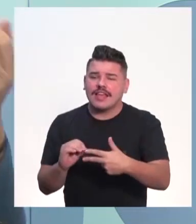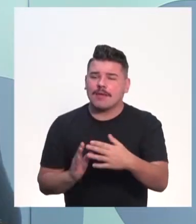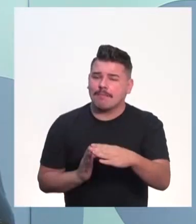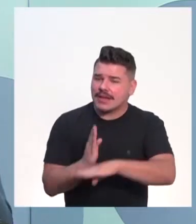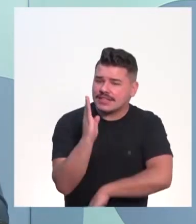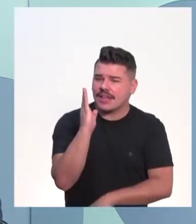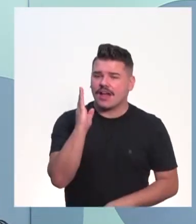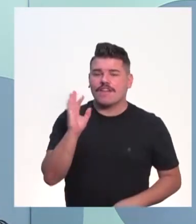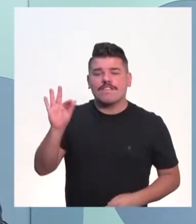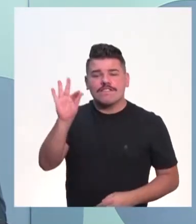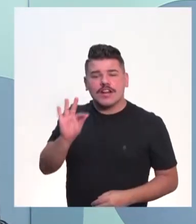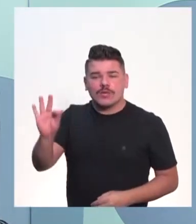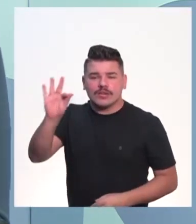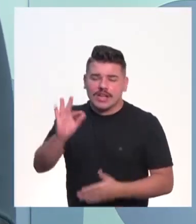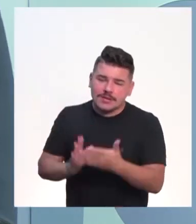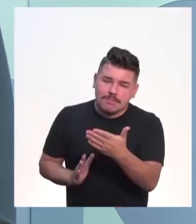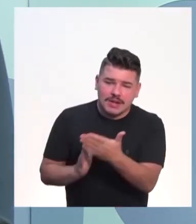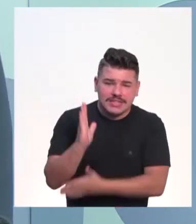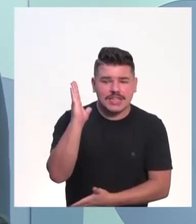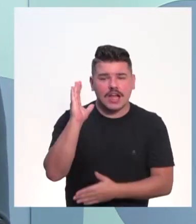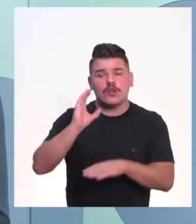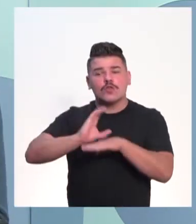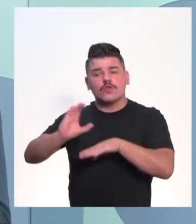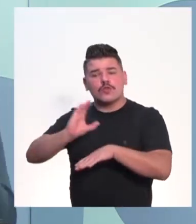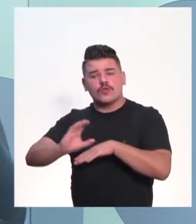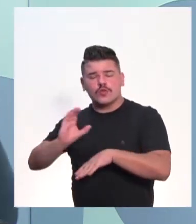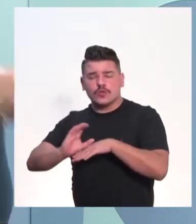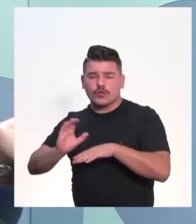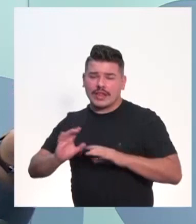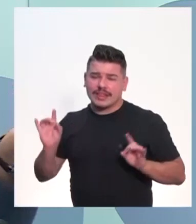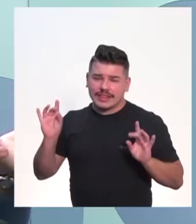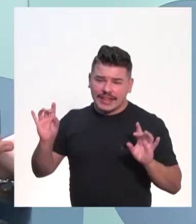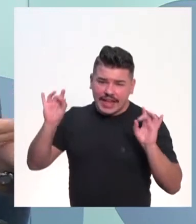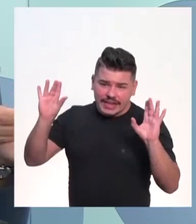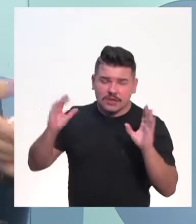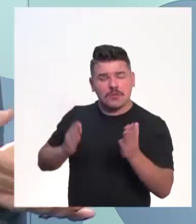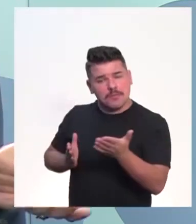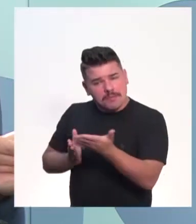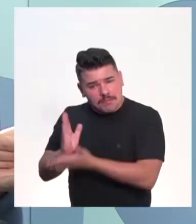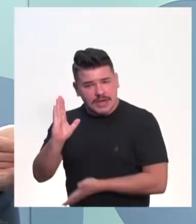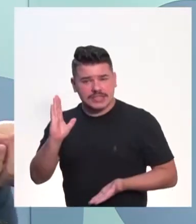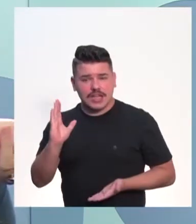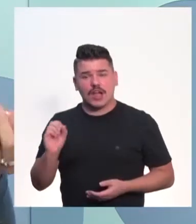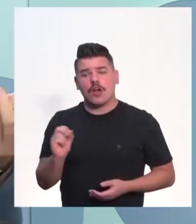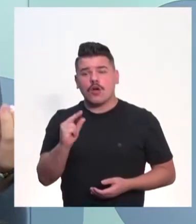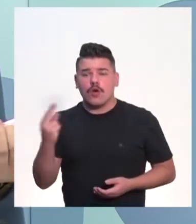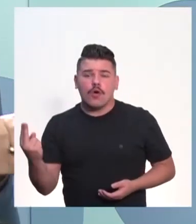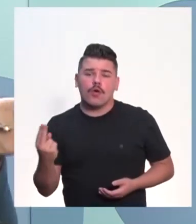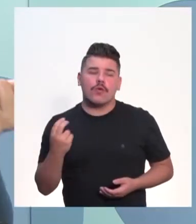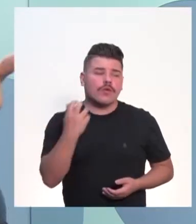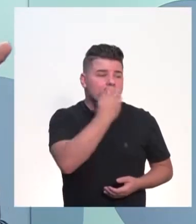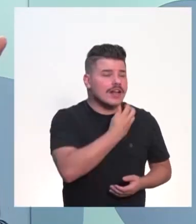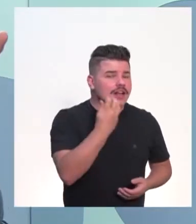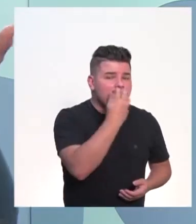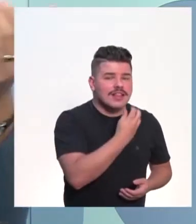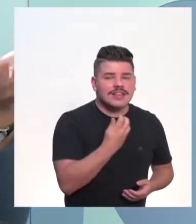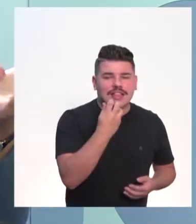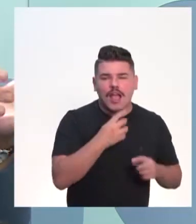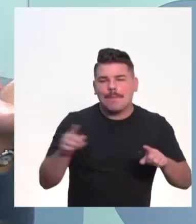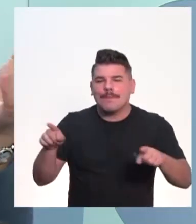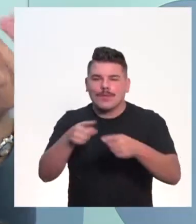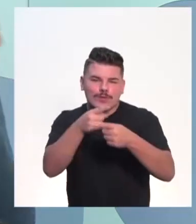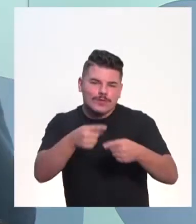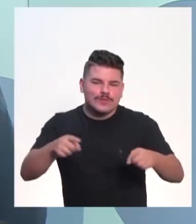curso técnico, pode ser conquistar alguma coisa, seja uma música que a gente quer cantar e tirar